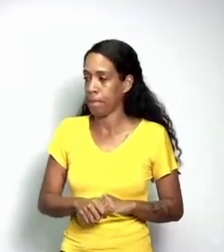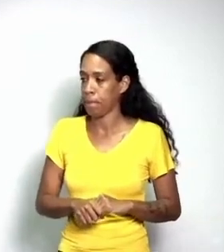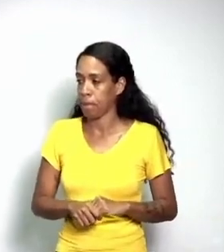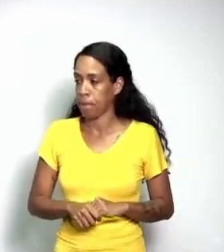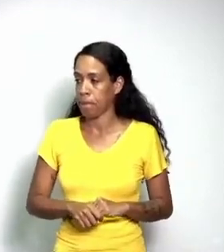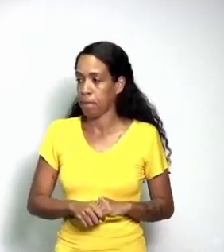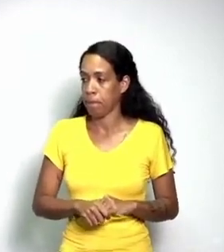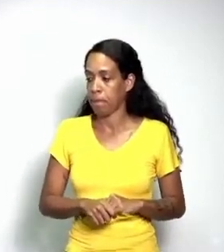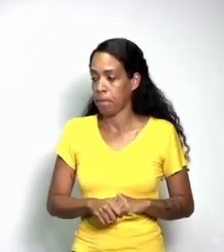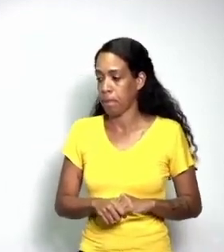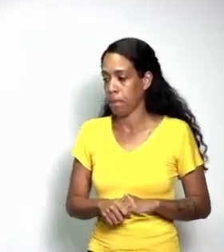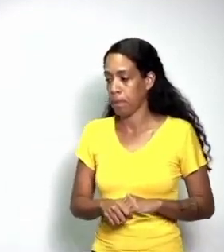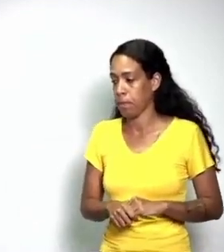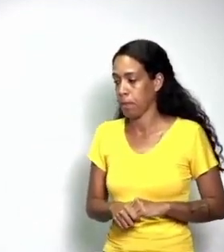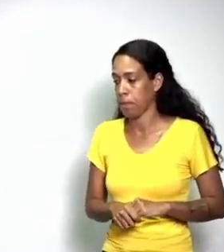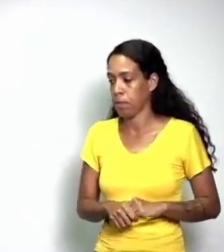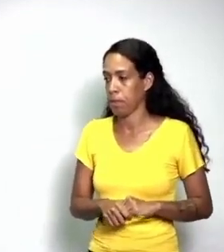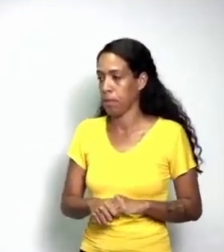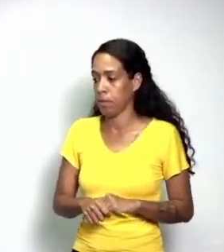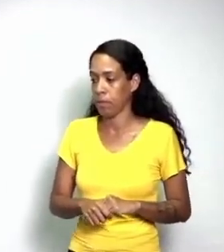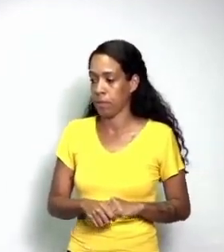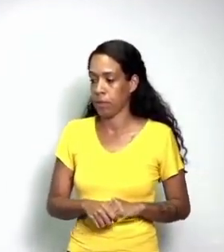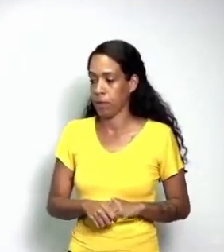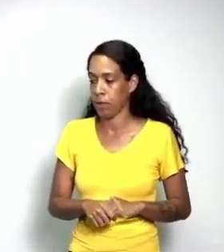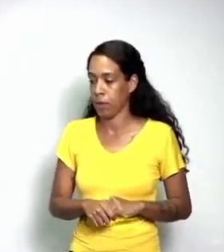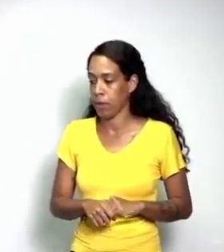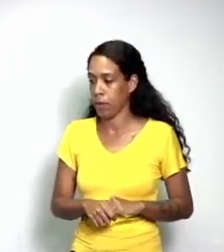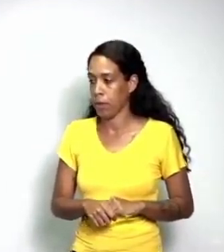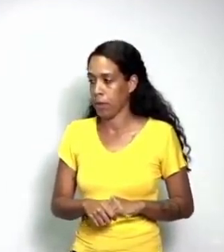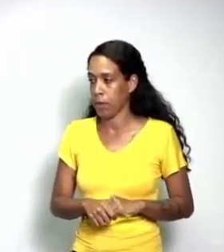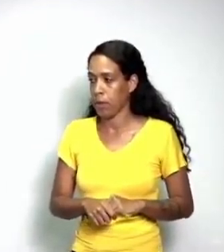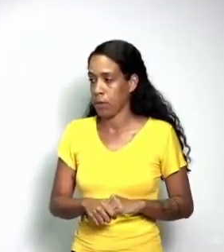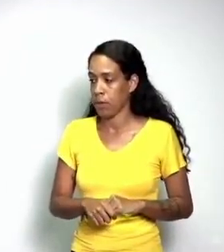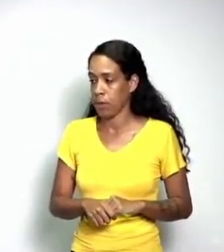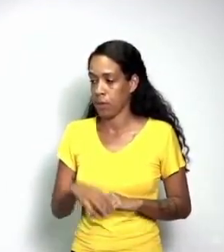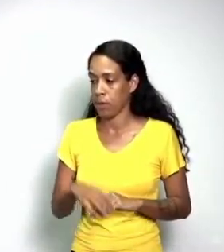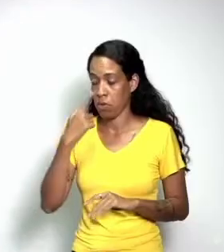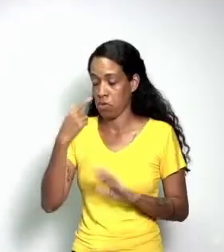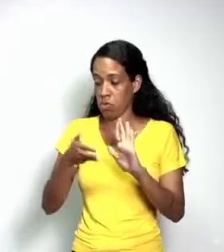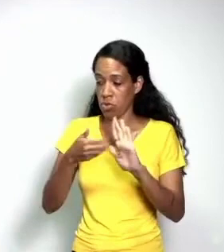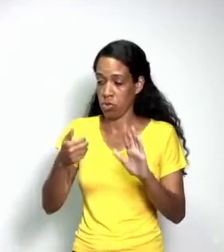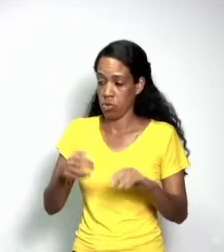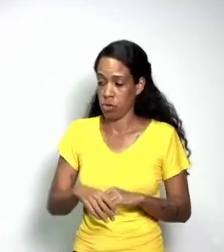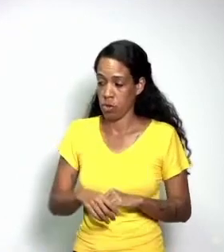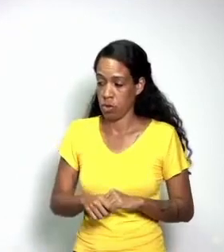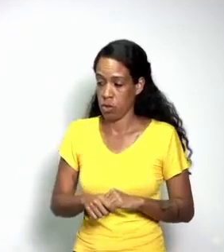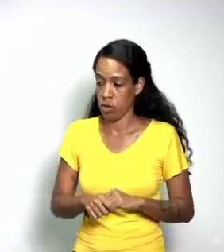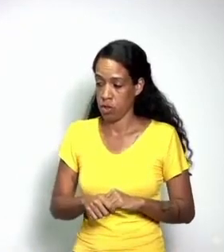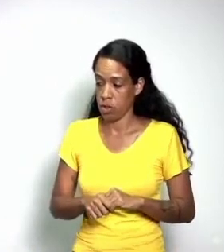Aqui, no caso, é uma das chaves Allen's. Se não me engano, é essa maiorzinha.